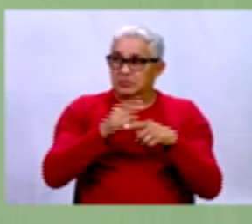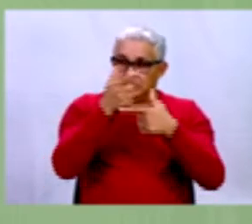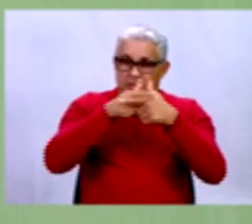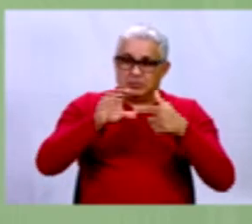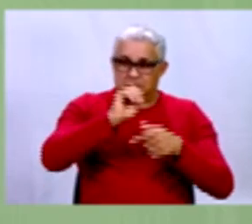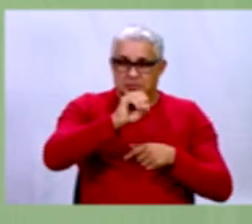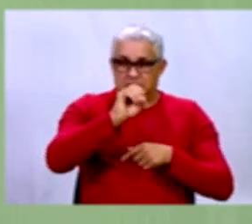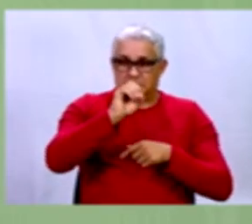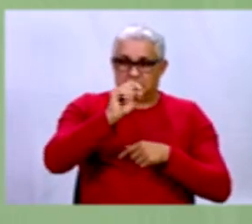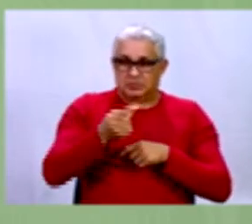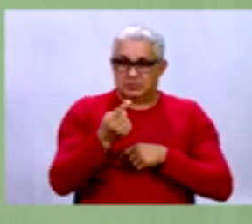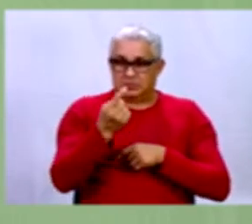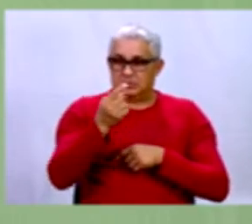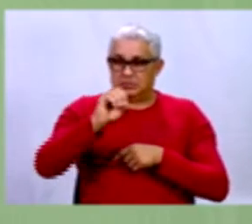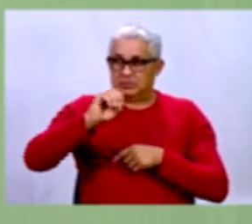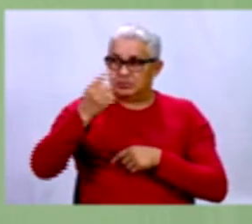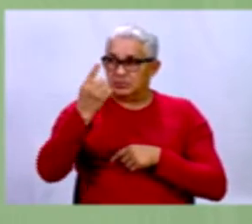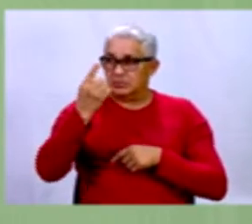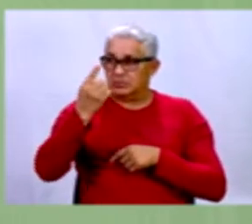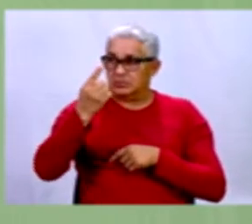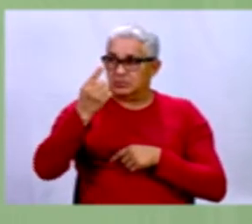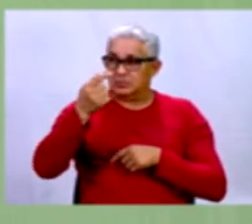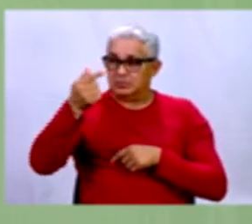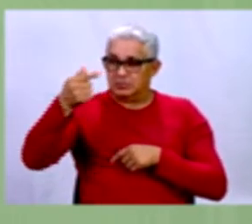0,0179 vezes